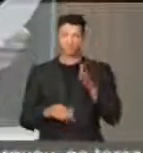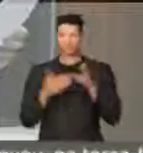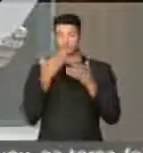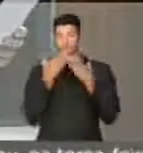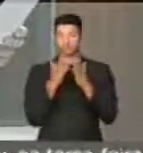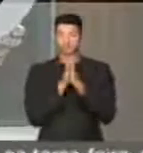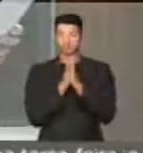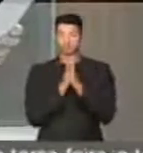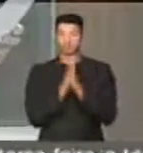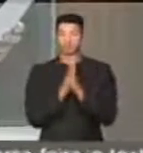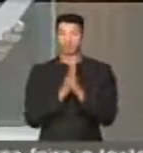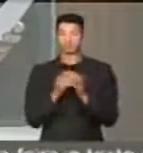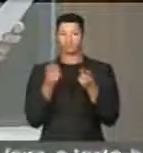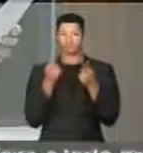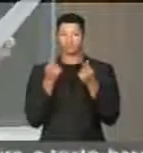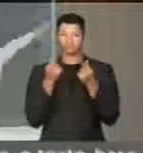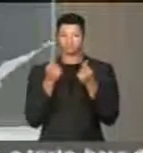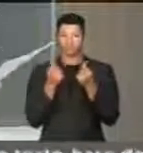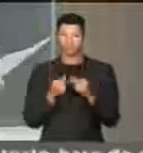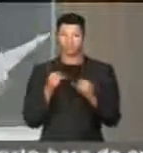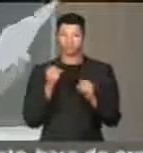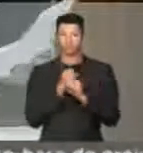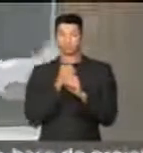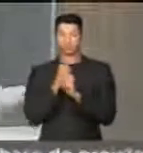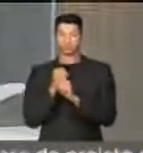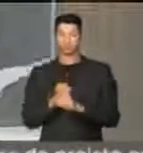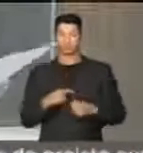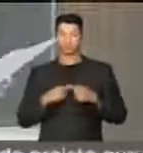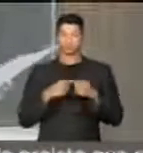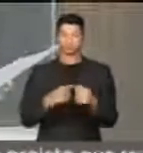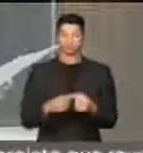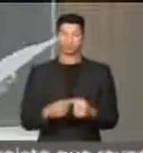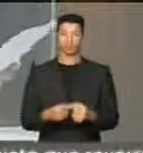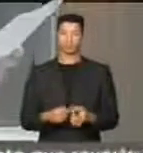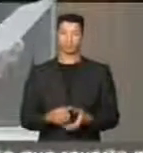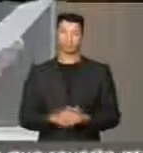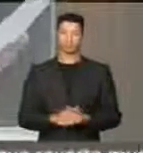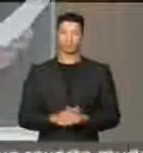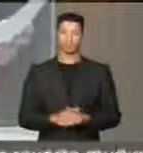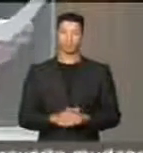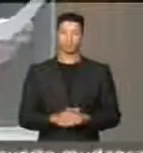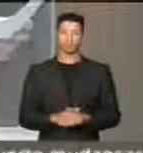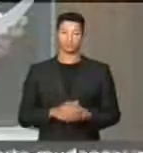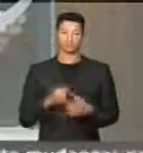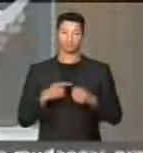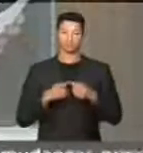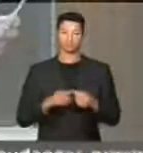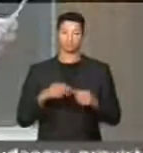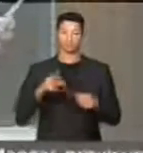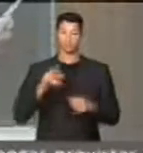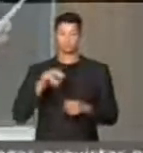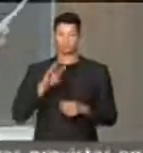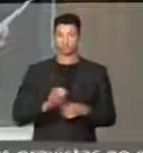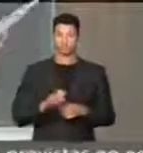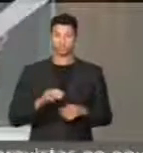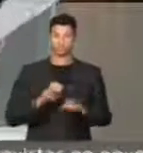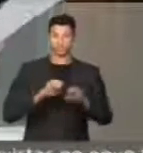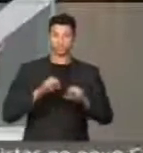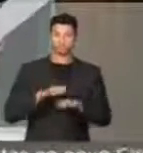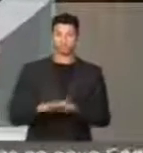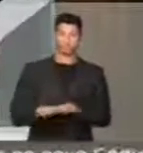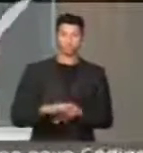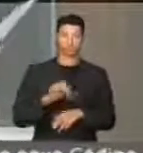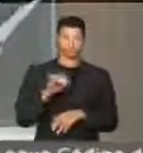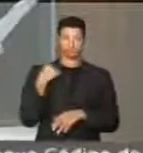clamando por recursos para reconstruir as suas cidades, reconstruir as pontes, as estradas.